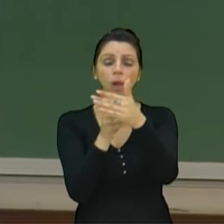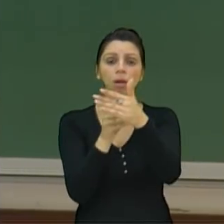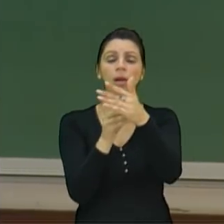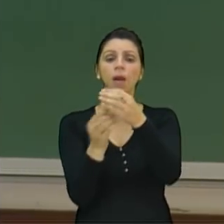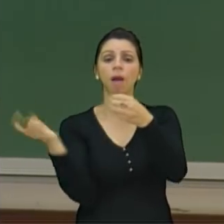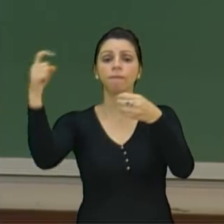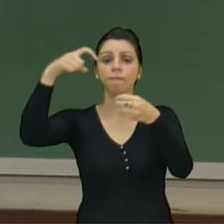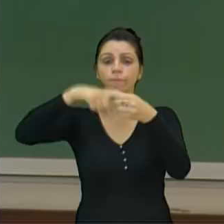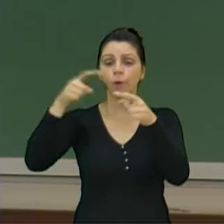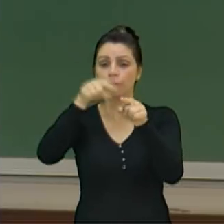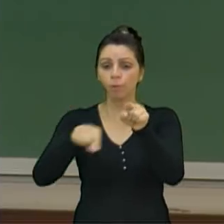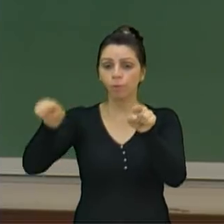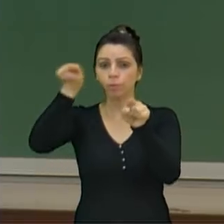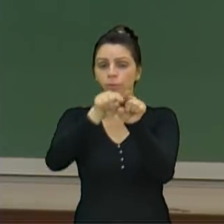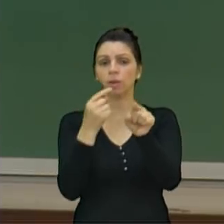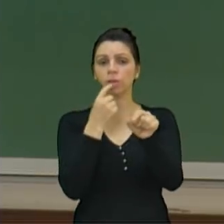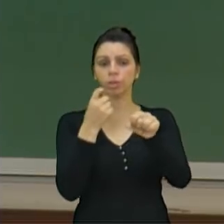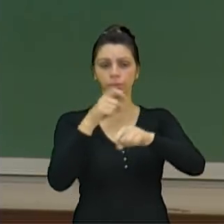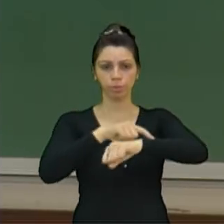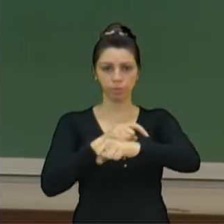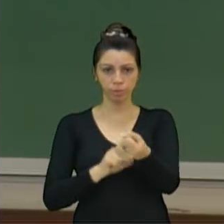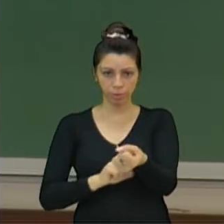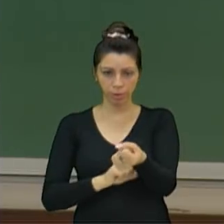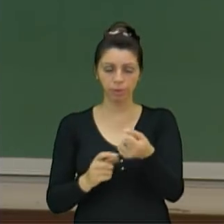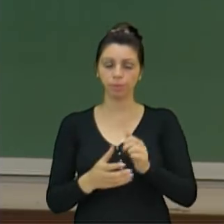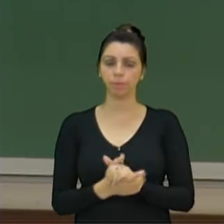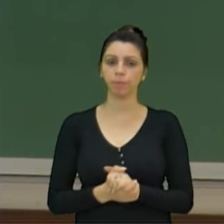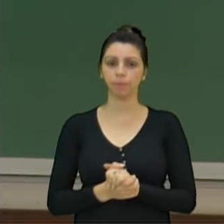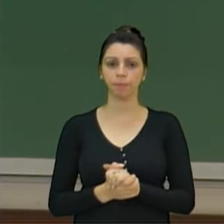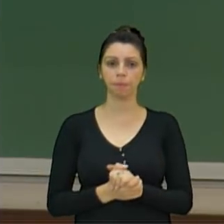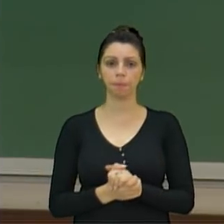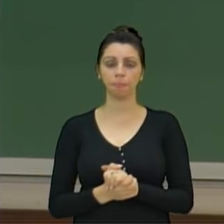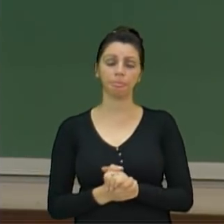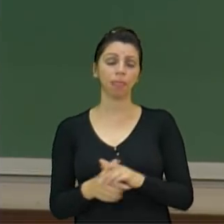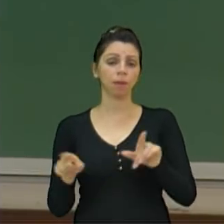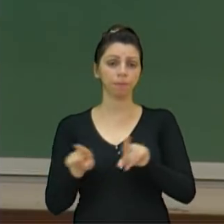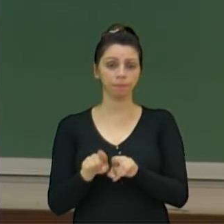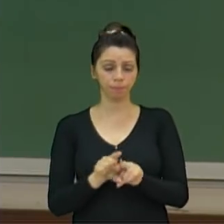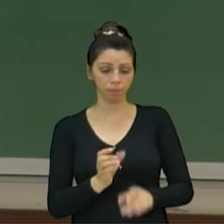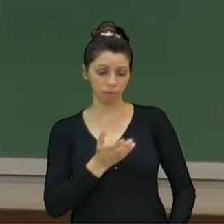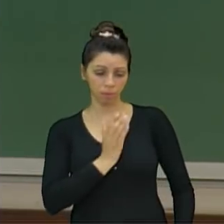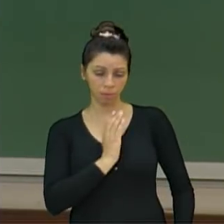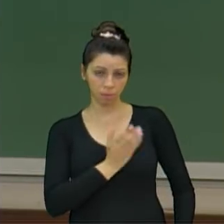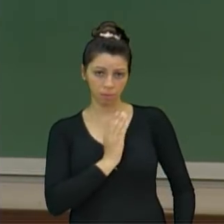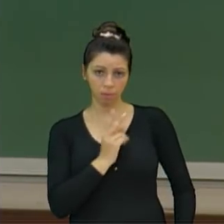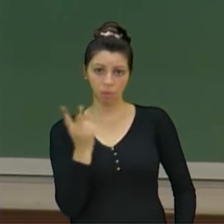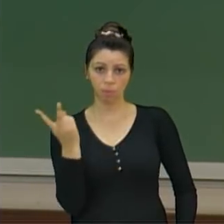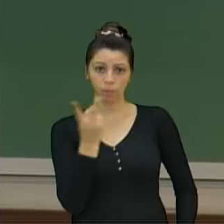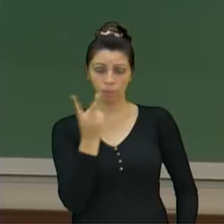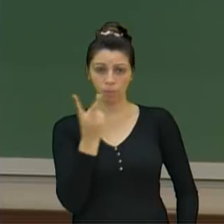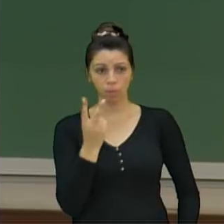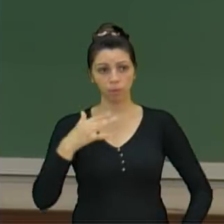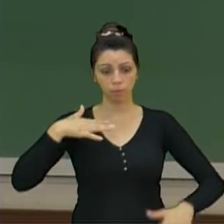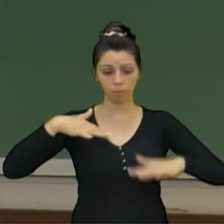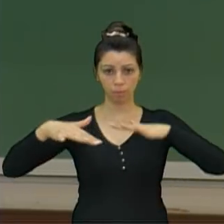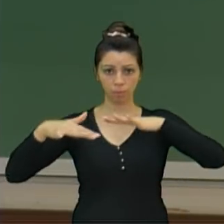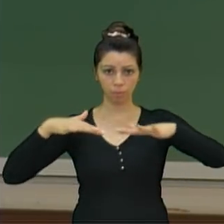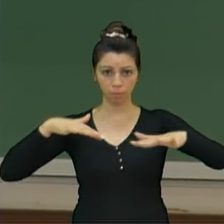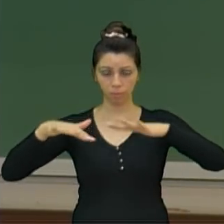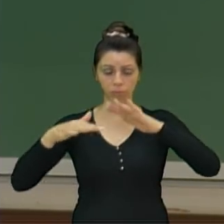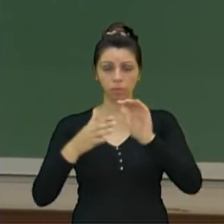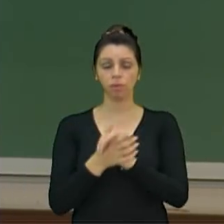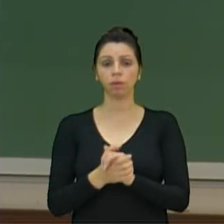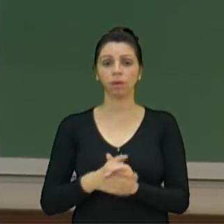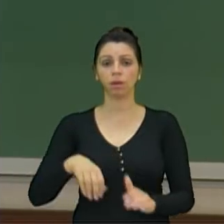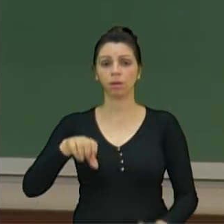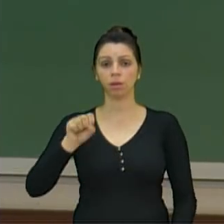sangue. E nós vimos também na aula passada que o coração tem 2 movimentos. A sístole,